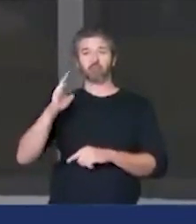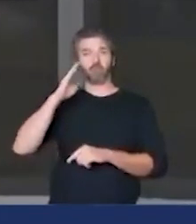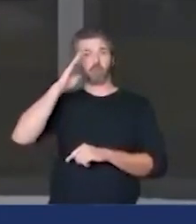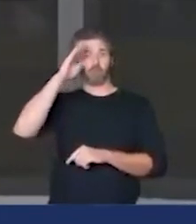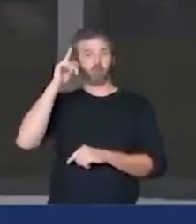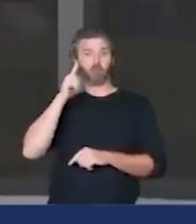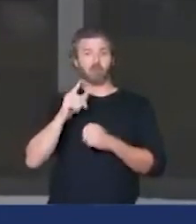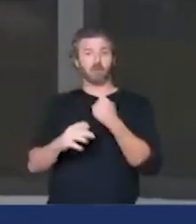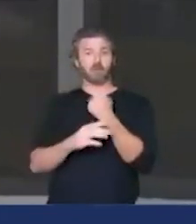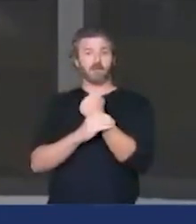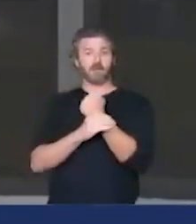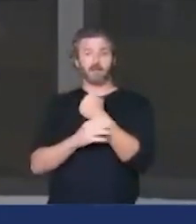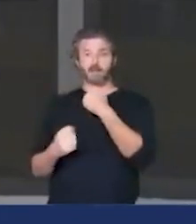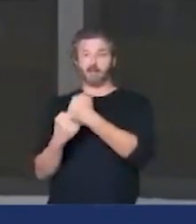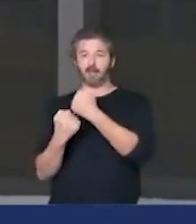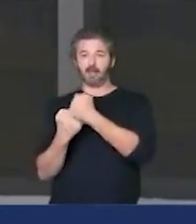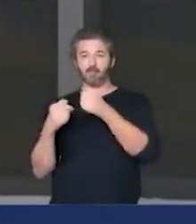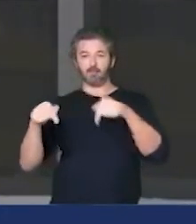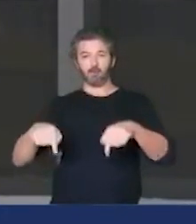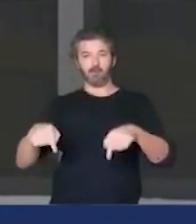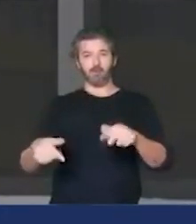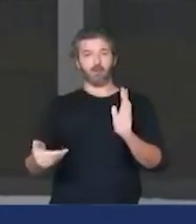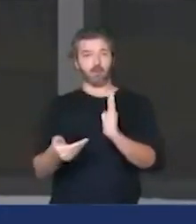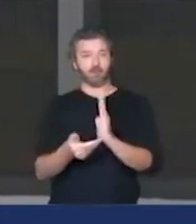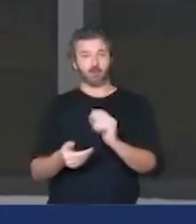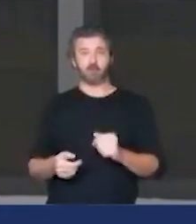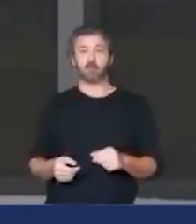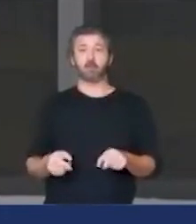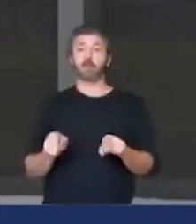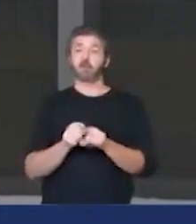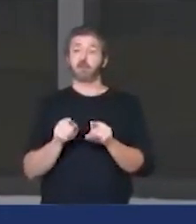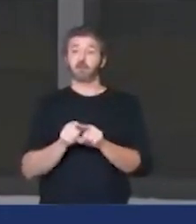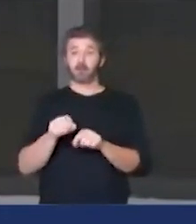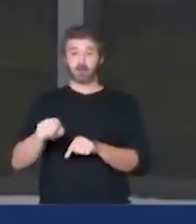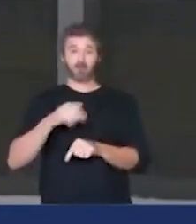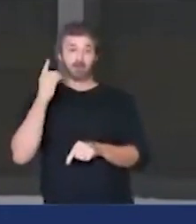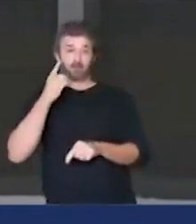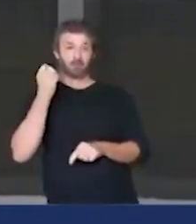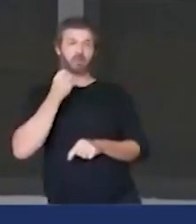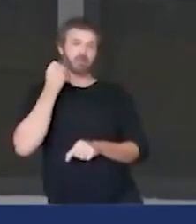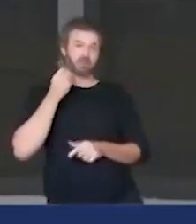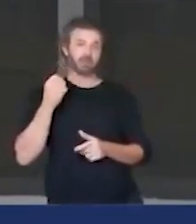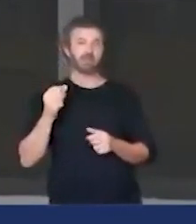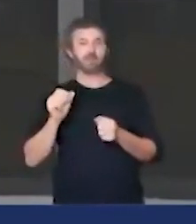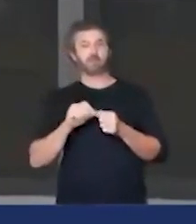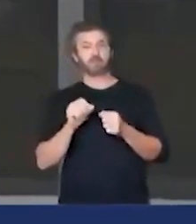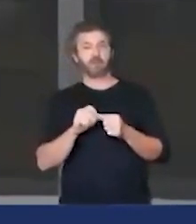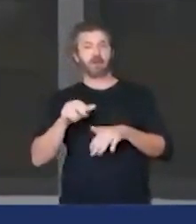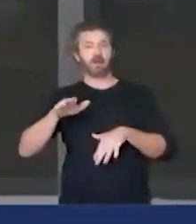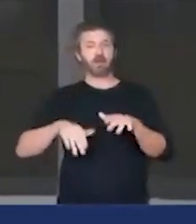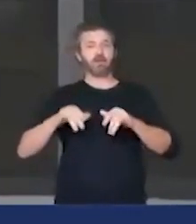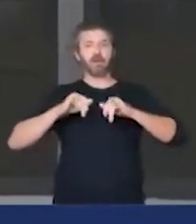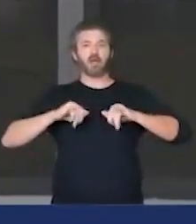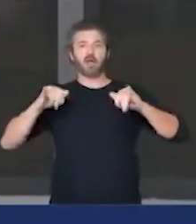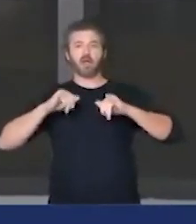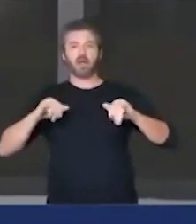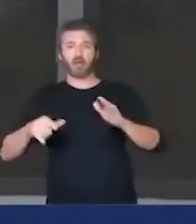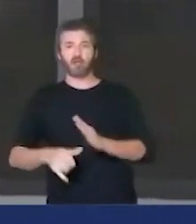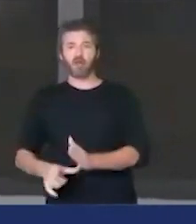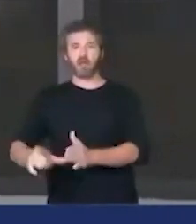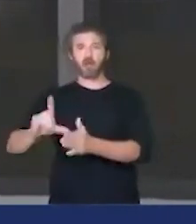o Bolsonaro garantir sua base de apoio aqui no Congresso Nacional e para que esses parlamentares façam muitas vezes